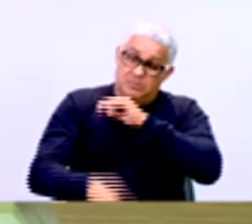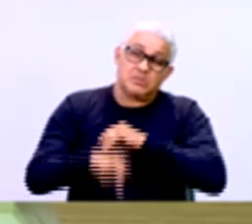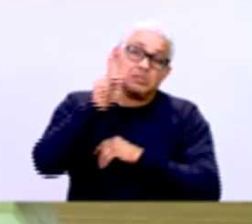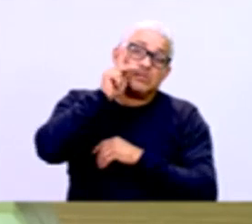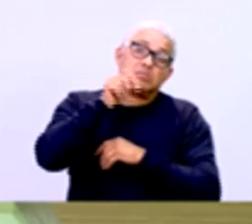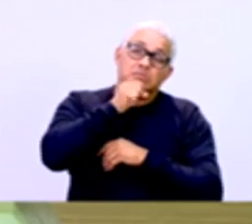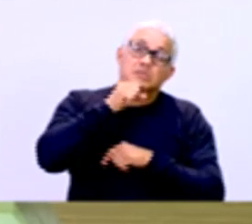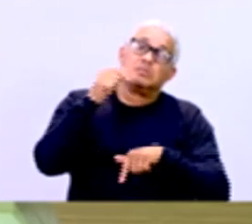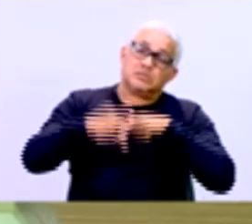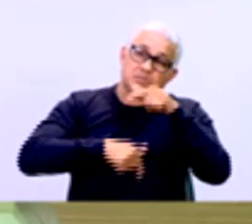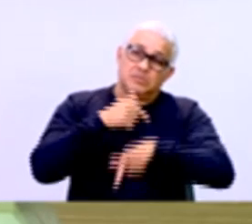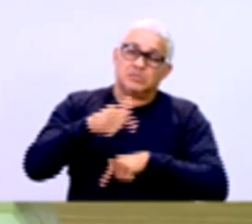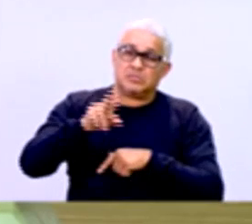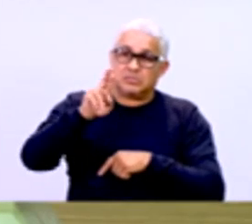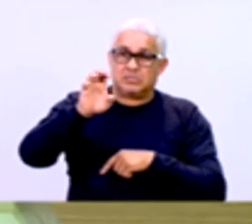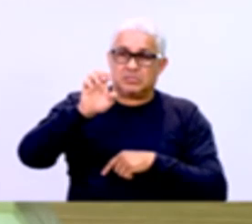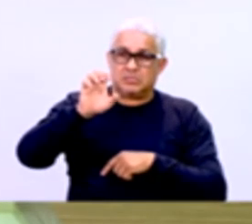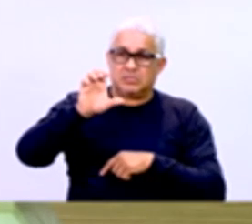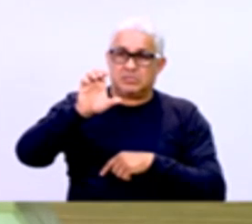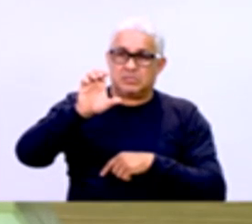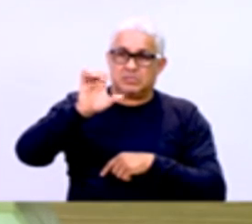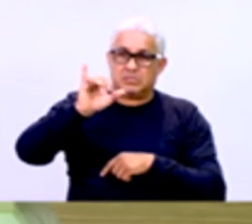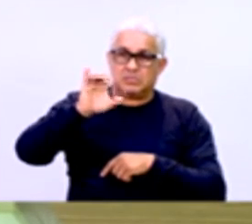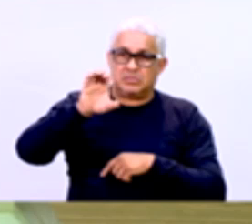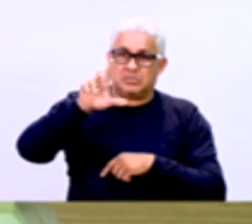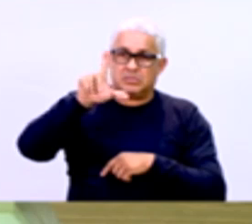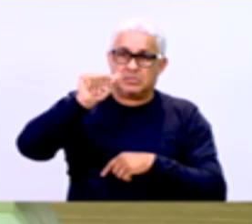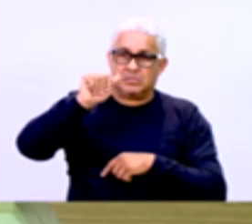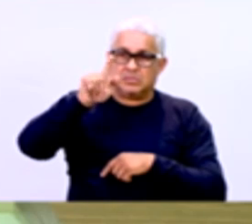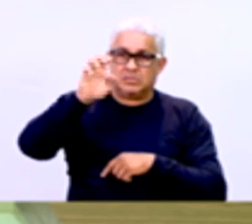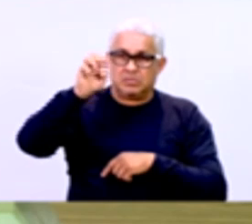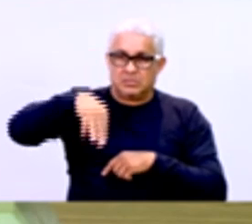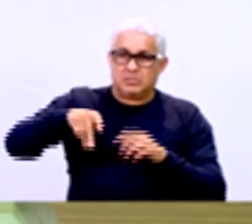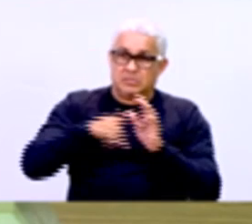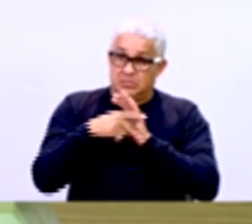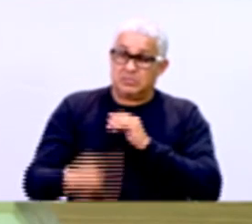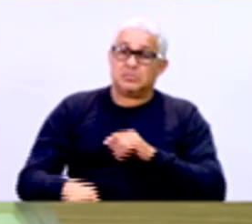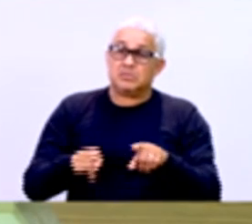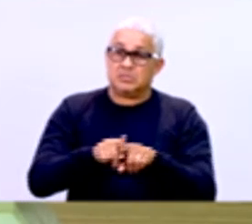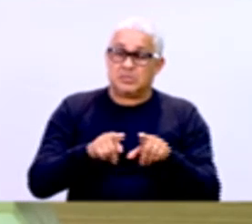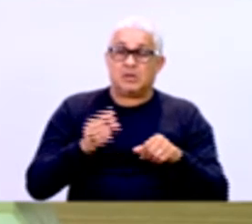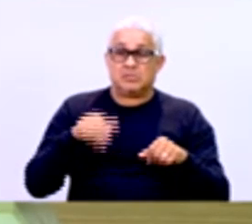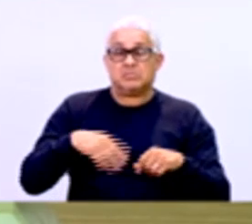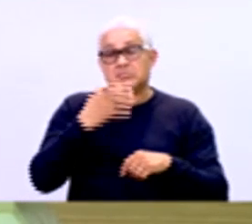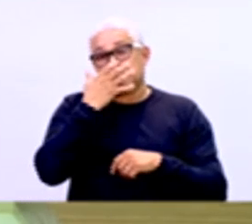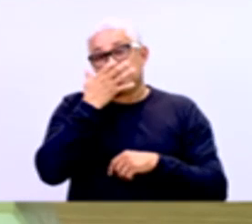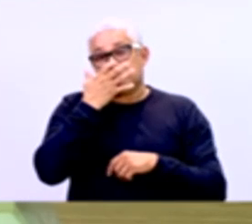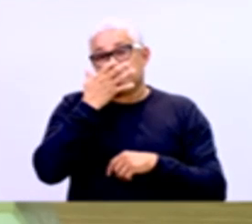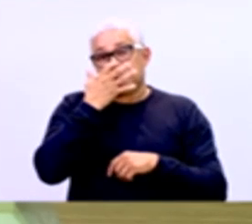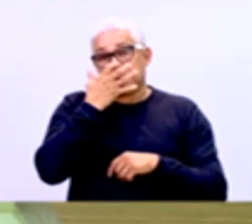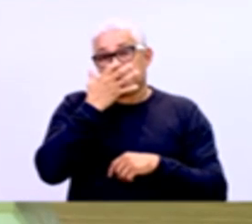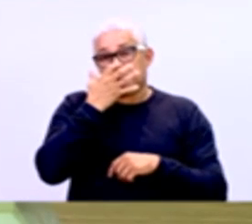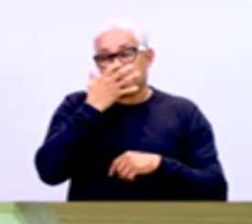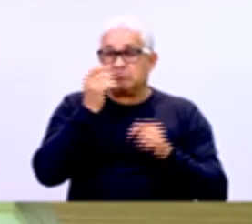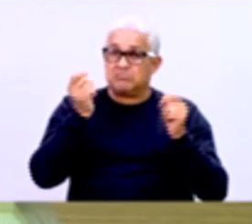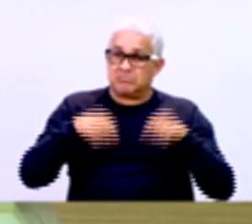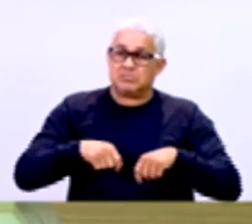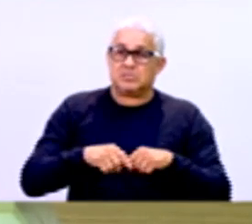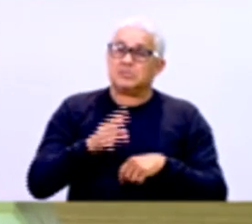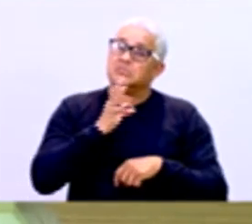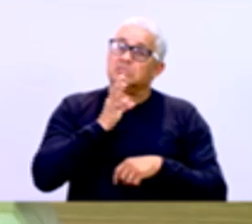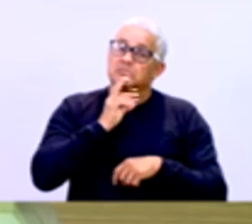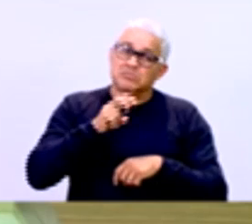É interessante vocês verem a matéria e, possivelmente, se houver essa possibilidade, de